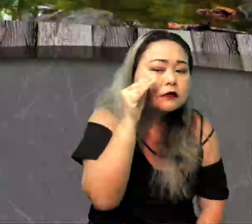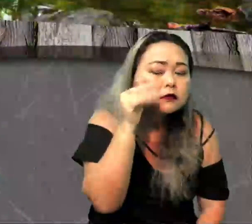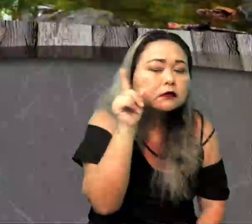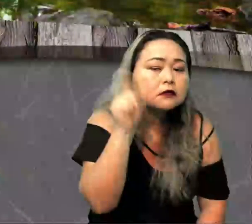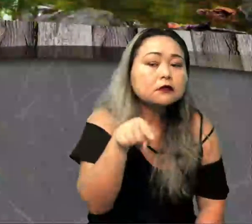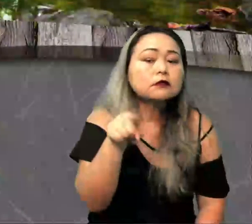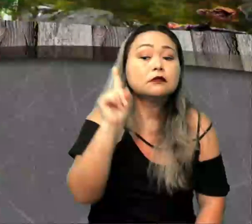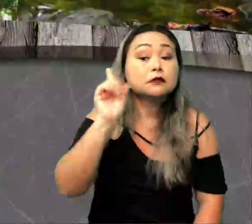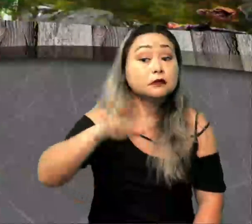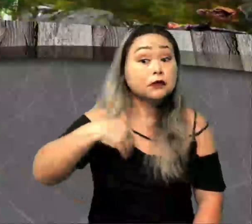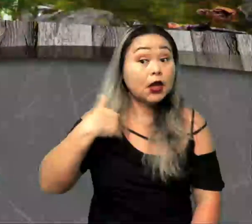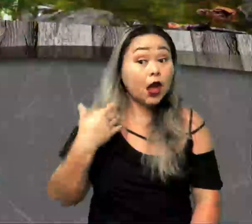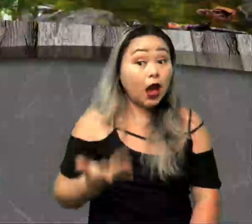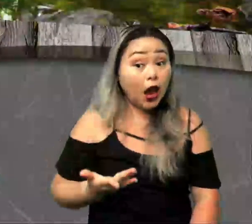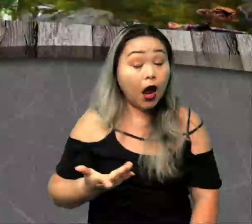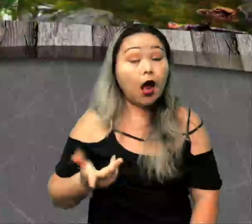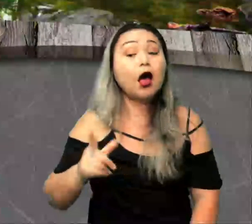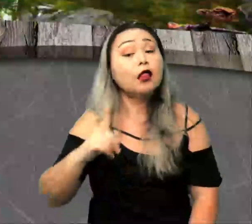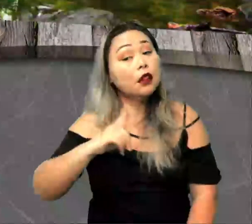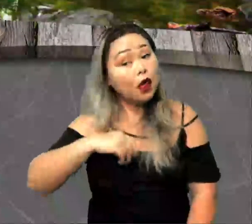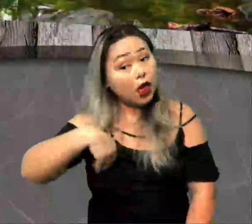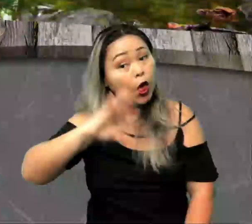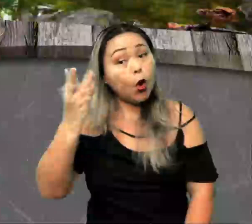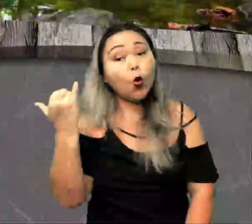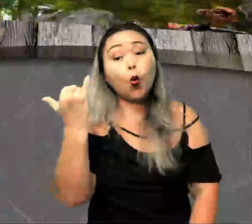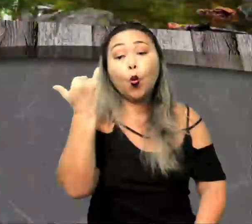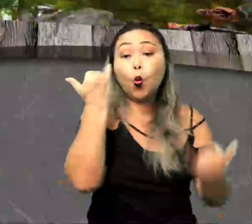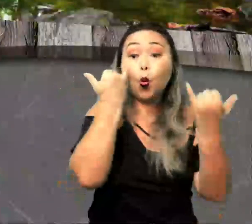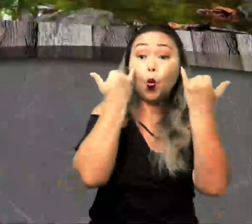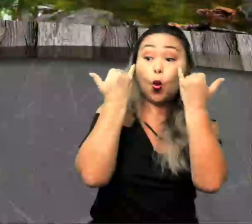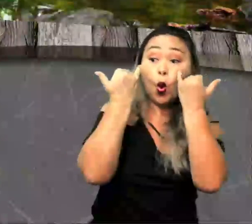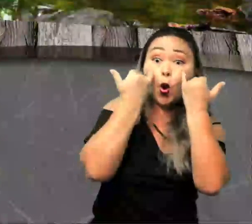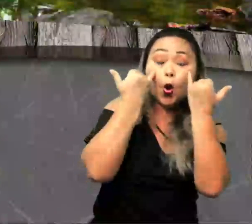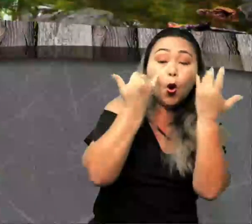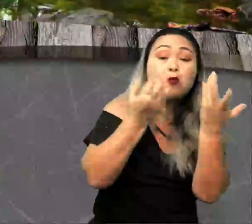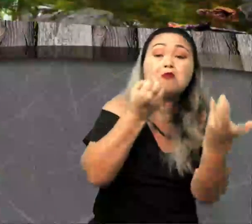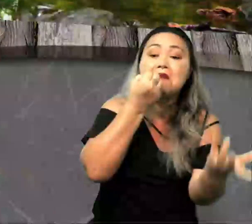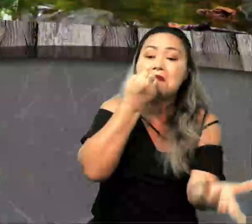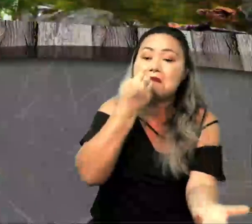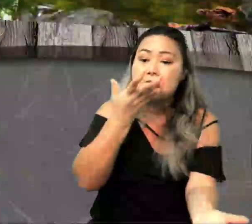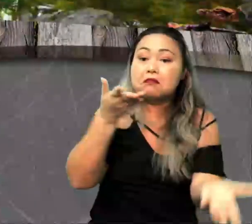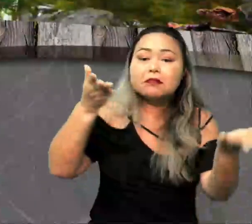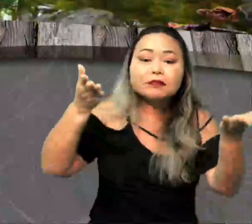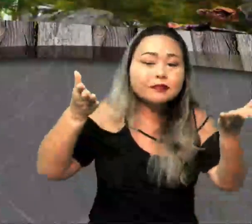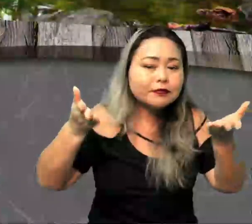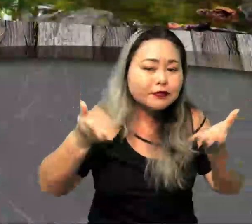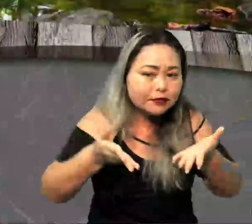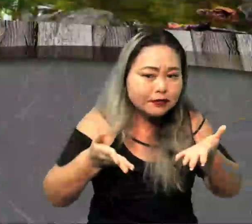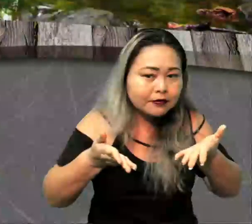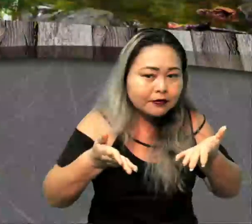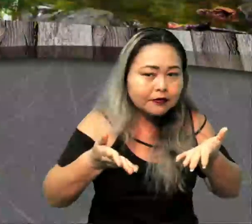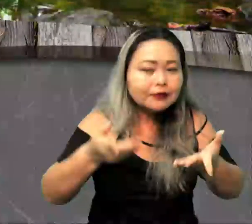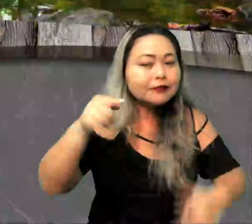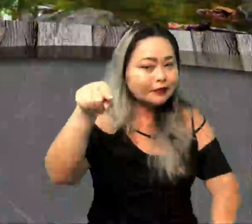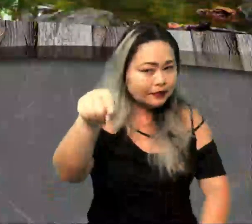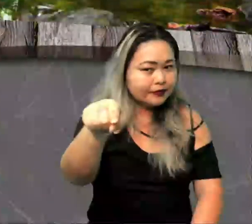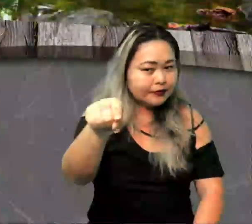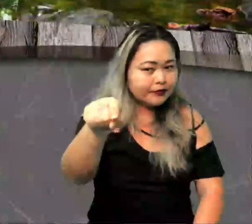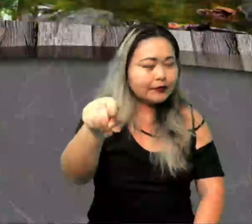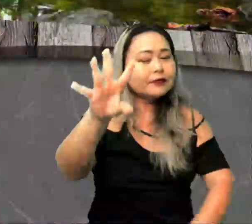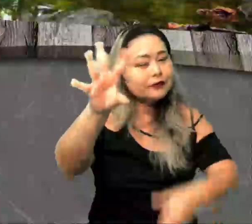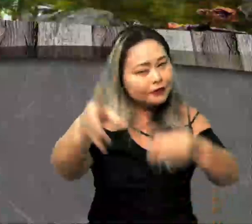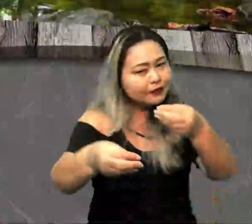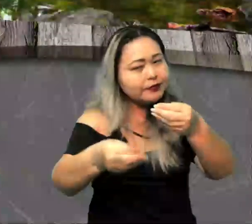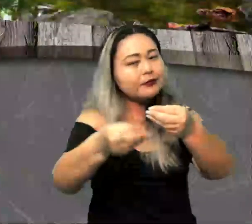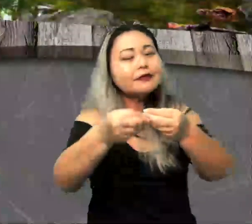ser que traga à luz uma informação preciosa para o presente. E você vai fazer